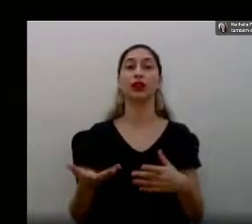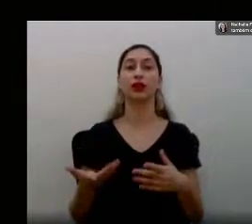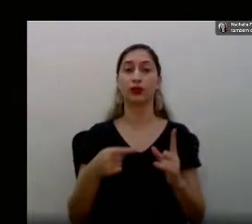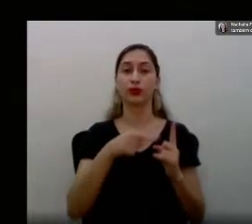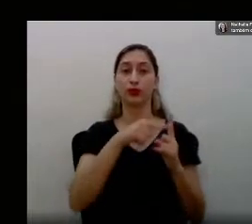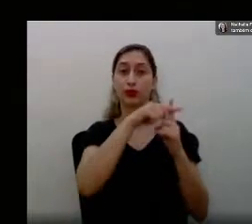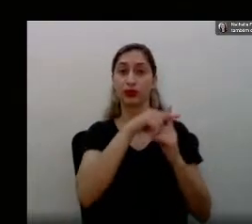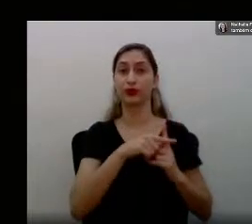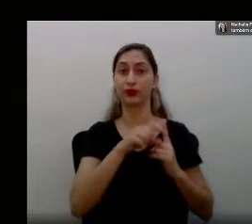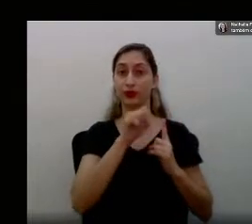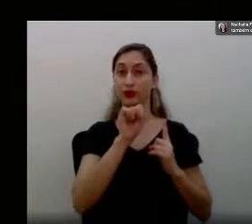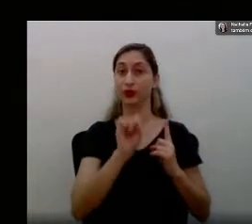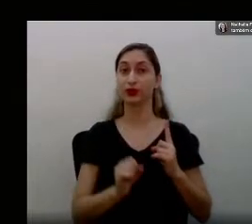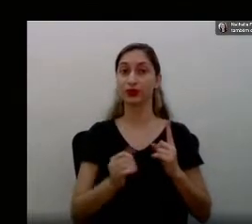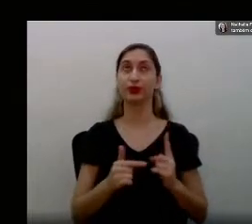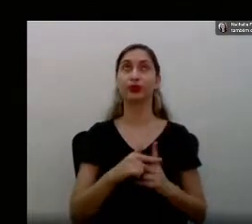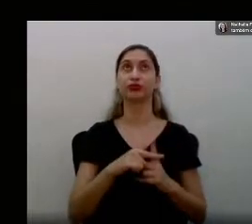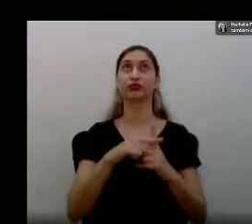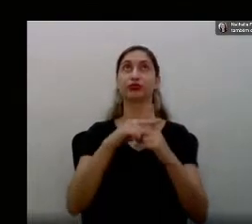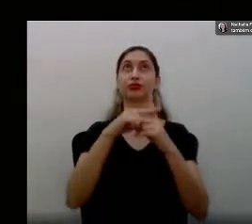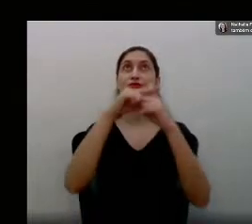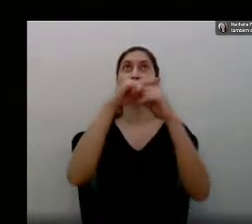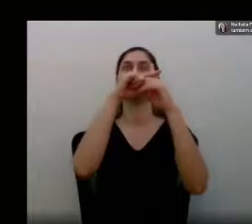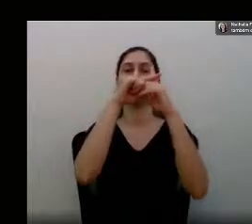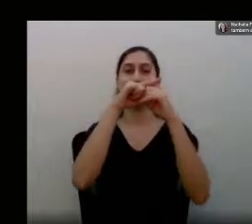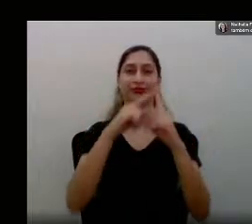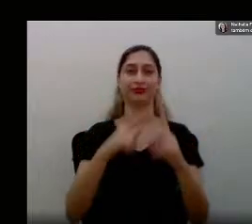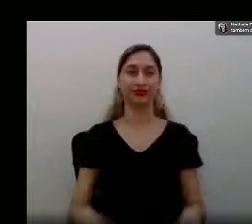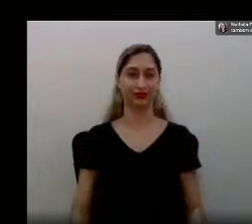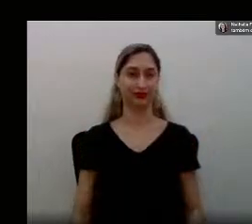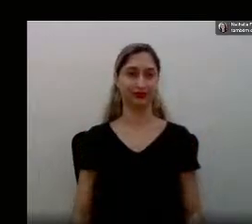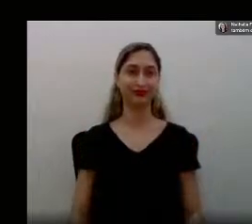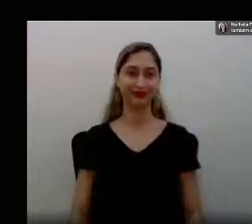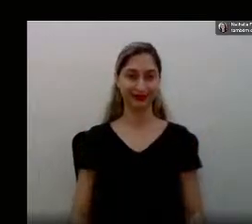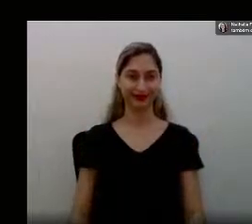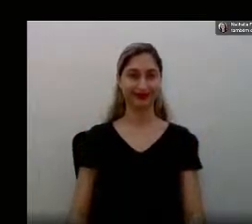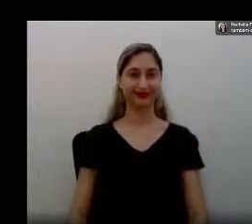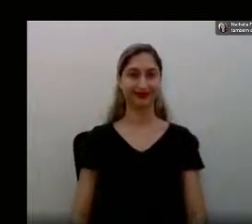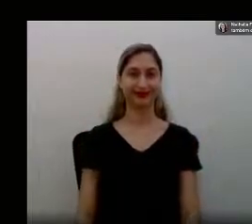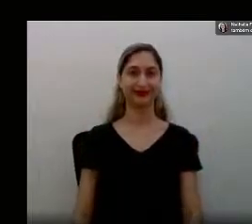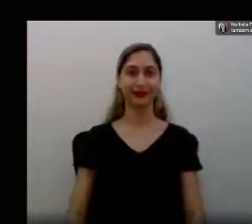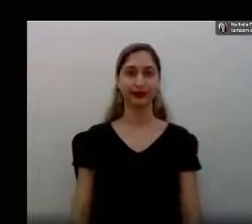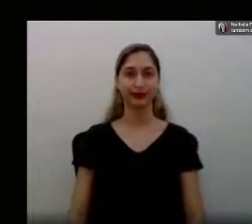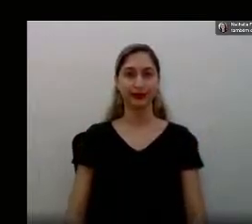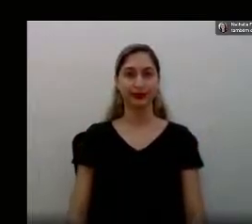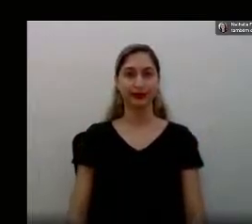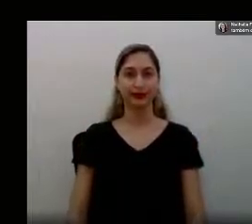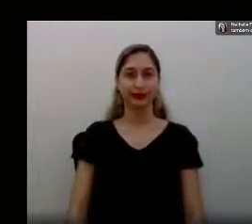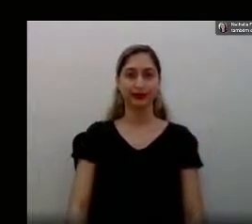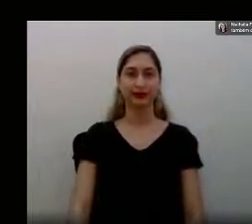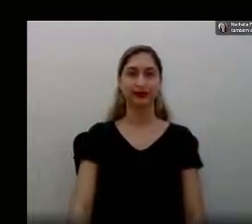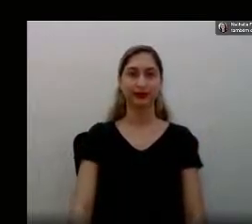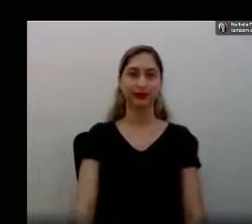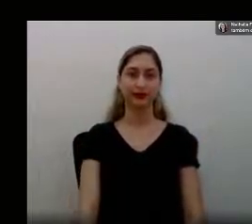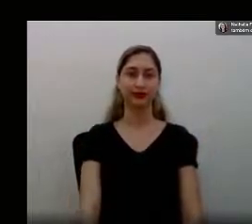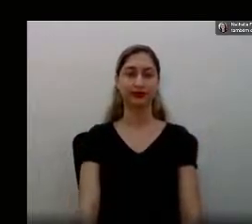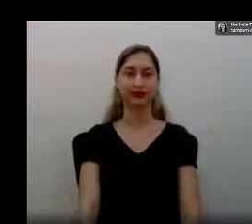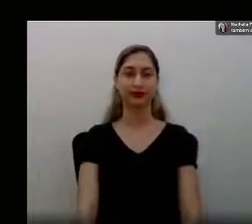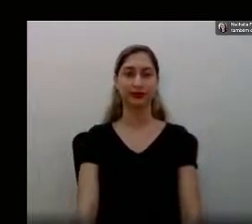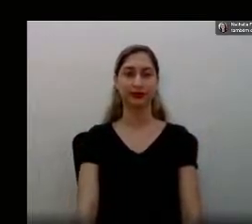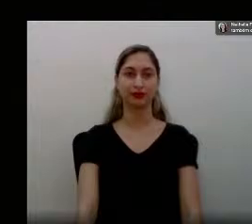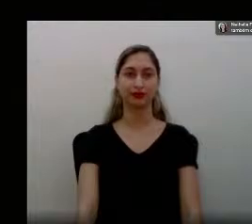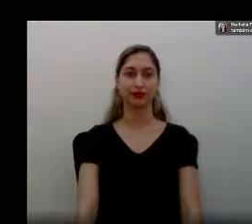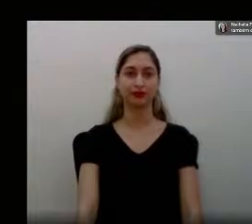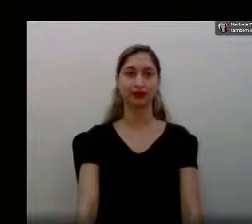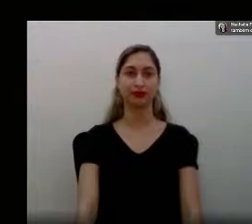tá tão tirando aqui a gente tem que o Cruzeiro do sul-ac não é acho melhor acho melhor do Cruzeiro que